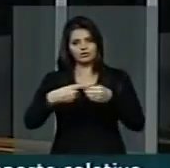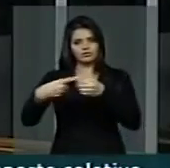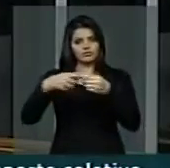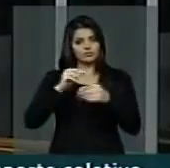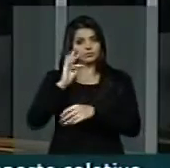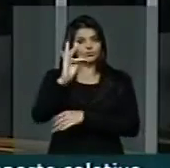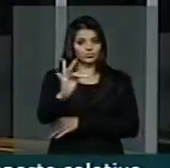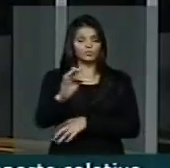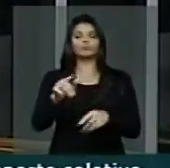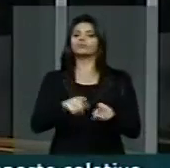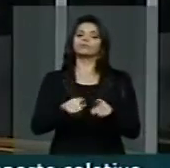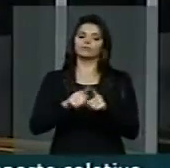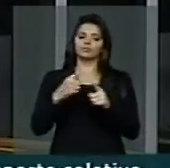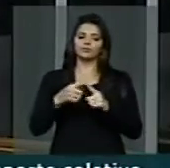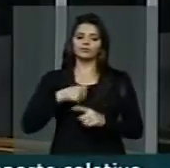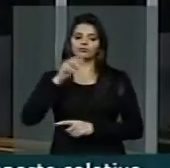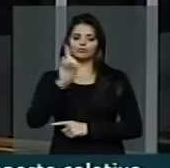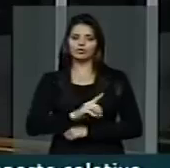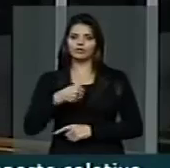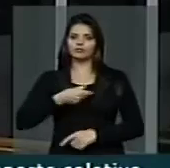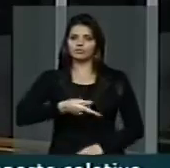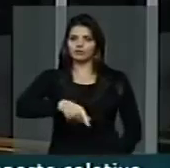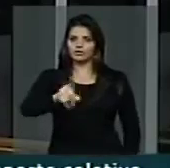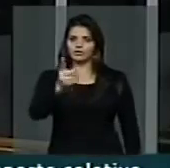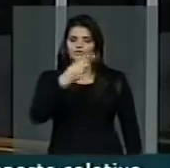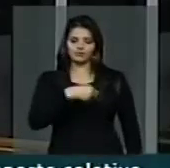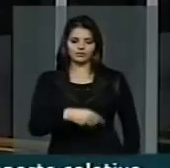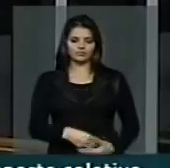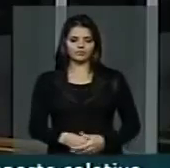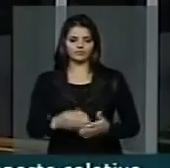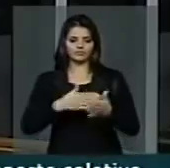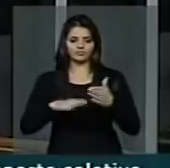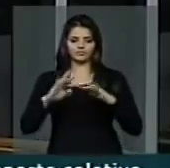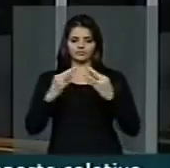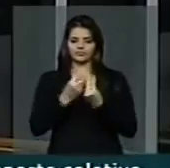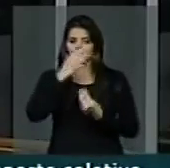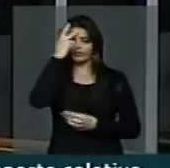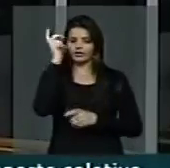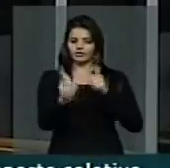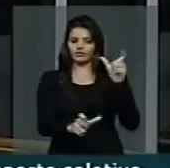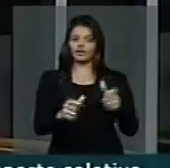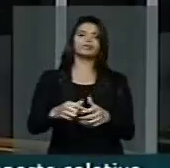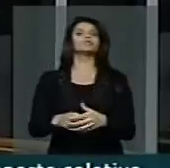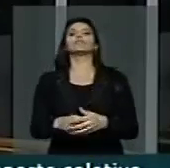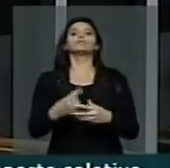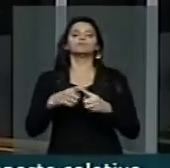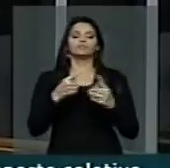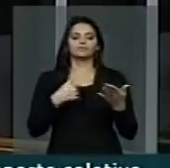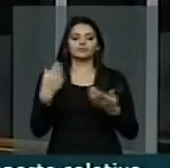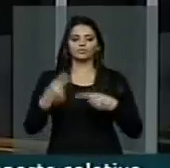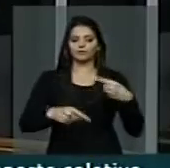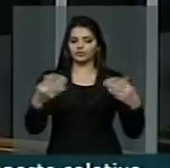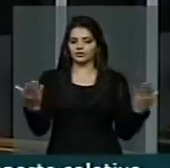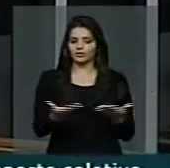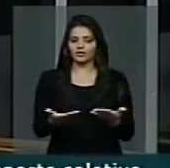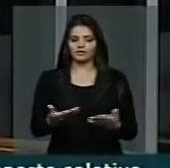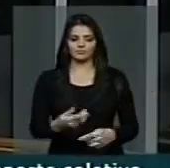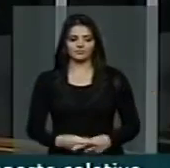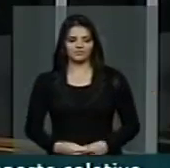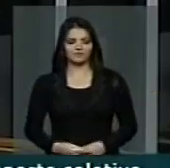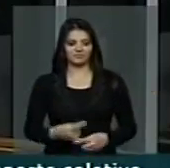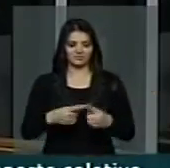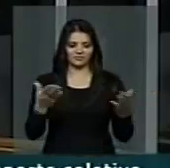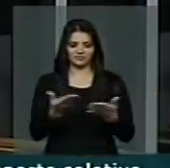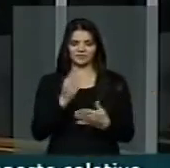Afinal, é o direito de ir e vir de todas as pessoas que está em discussão nesse momento. Hoje,